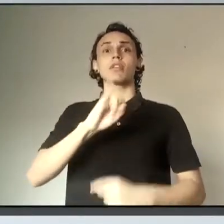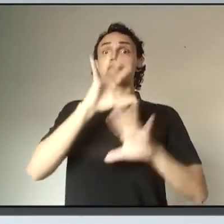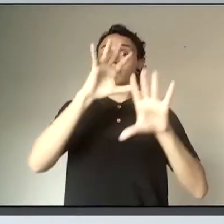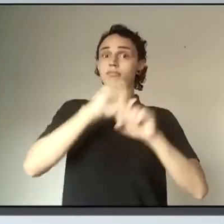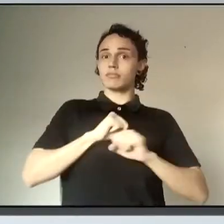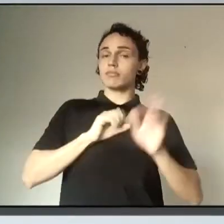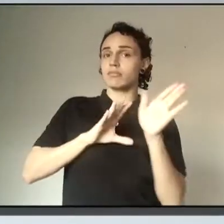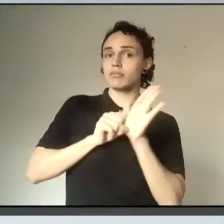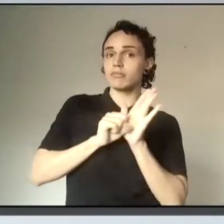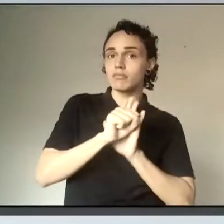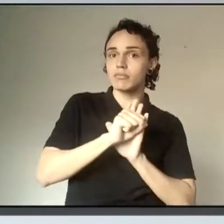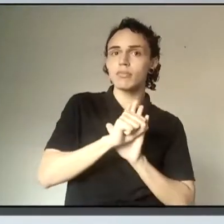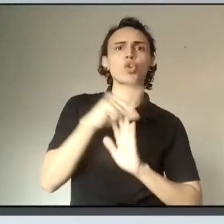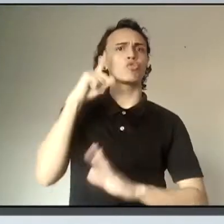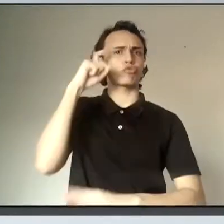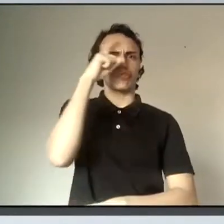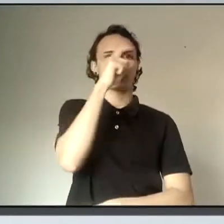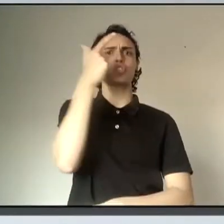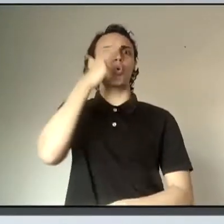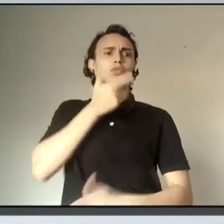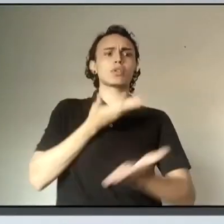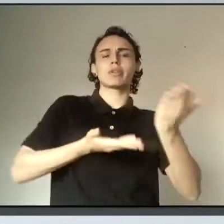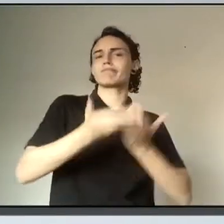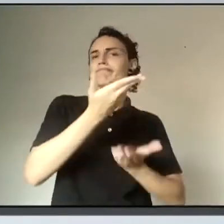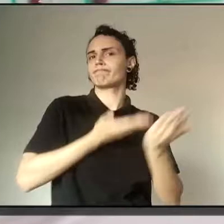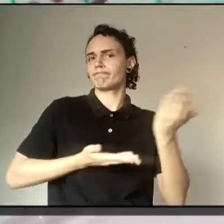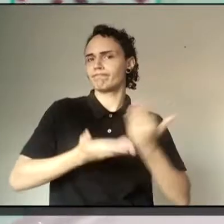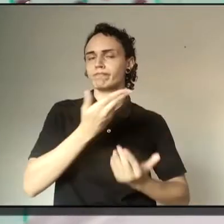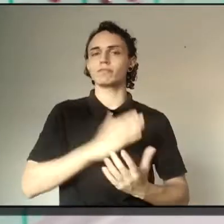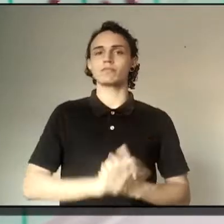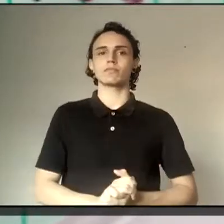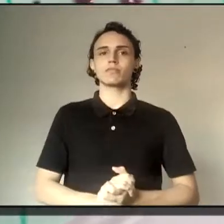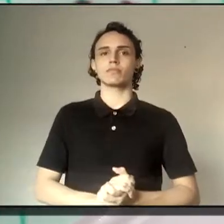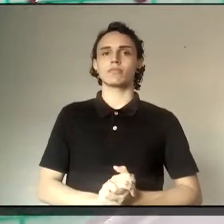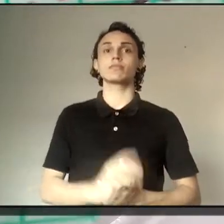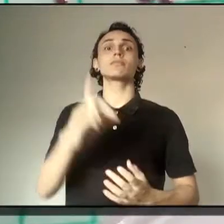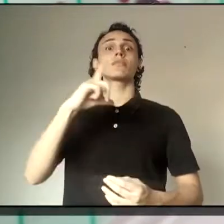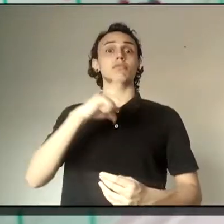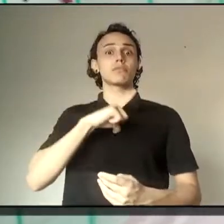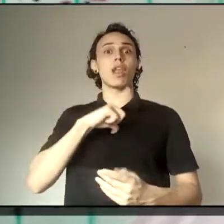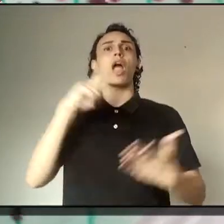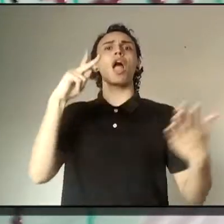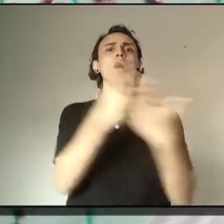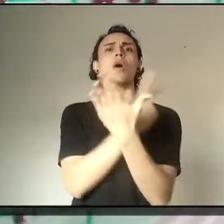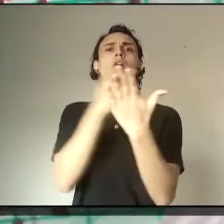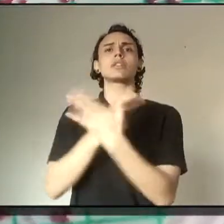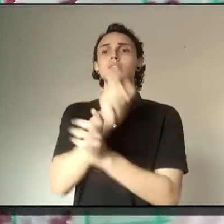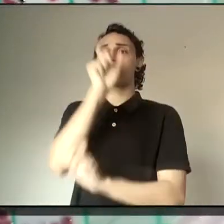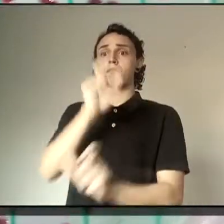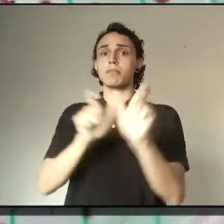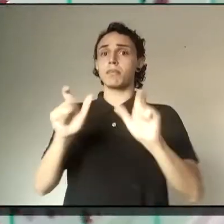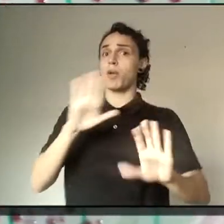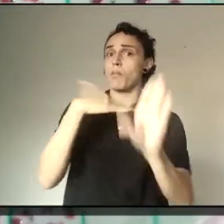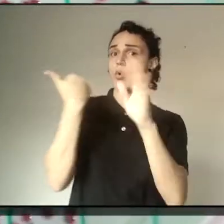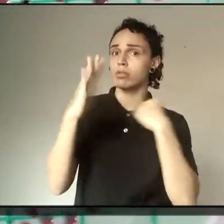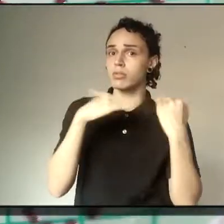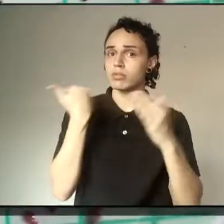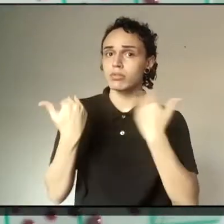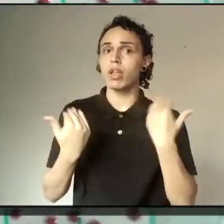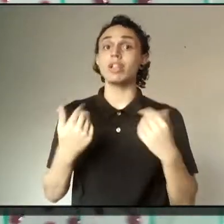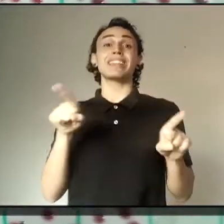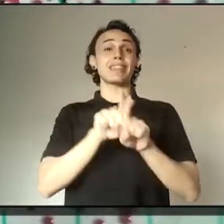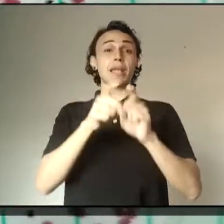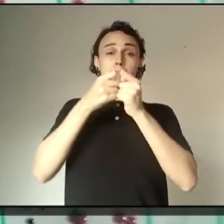é um problema, porque se, eventualmente, elas vêm causar a infecção vai ser difícil de tratar e está